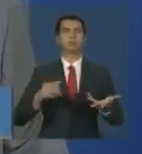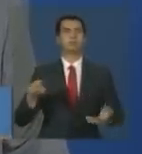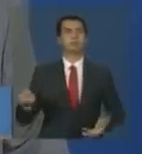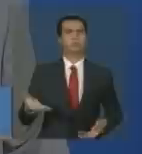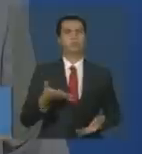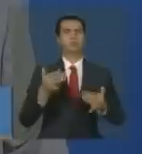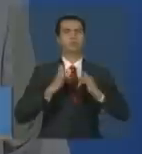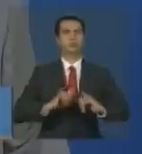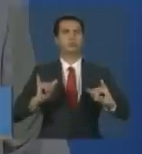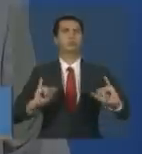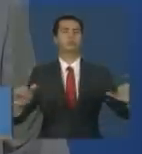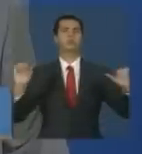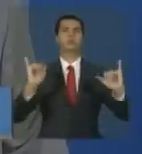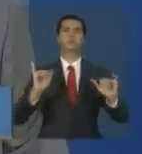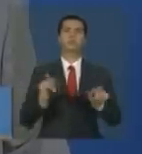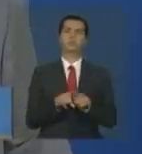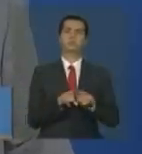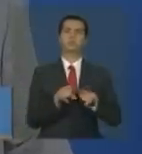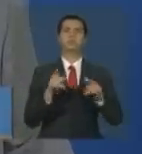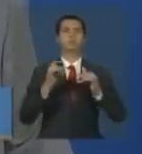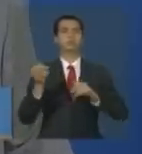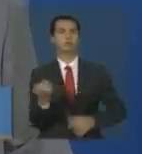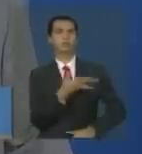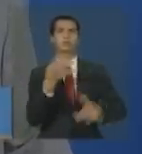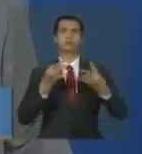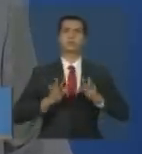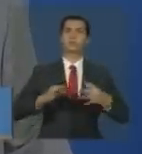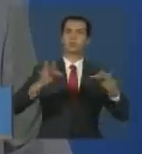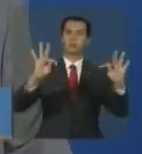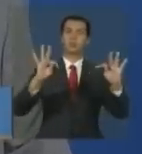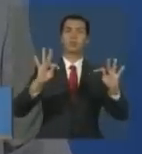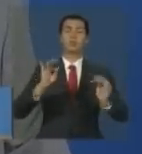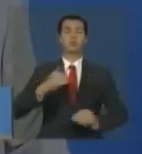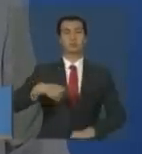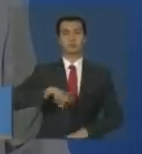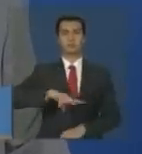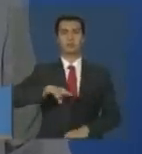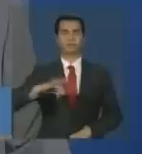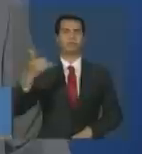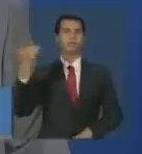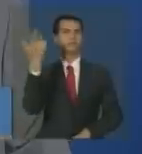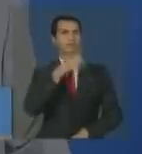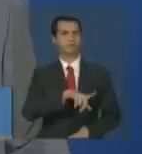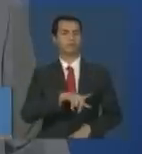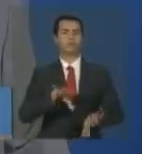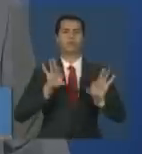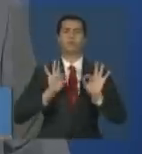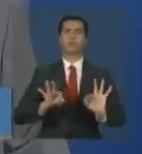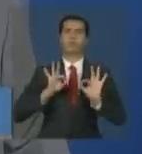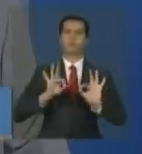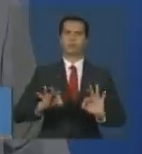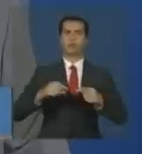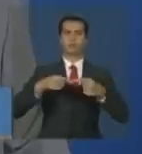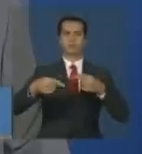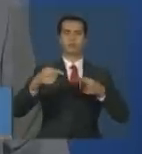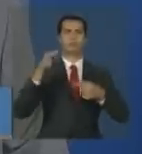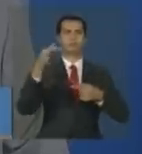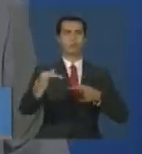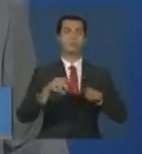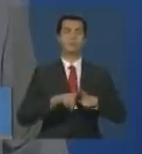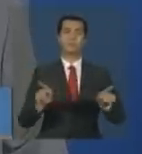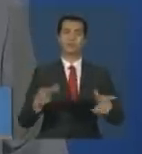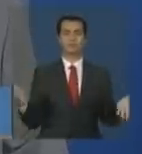tecnológico, o que nos trará um ganho, né, em termos de qualidade aí no médio prazo, mas tem um processo de aprendizagem,